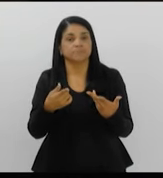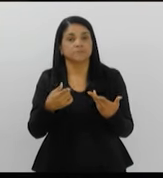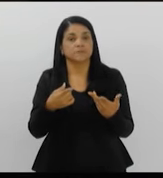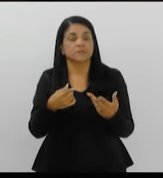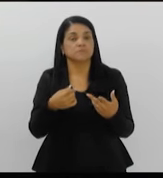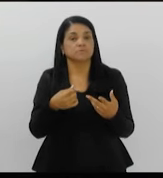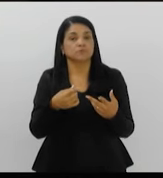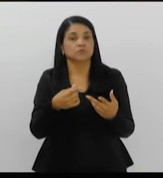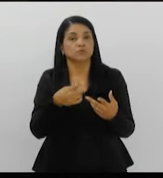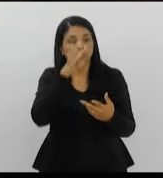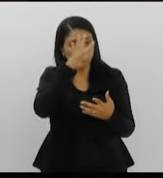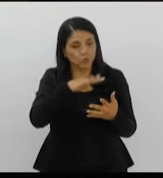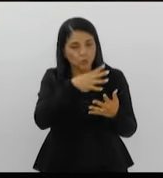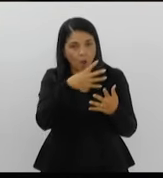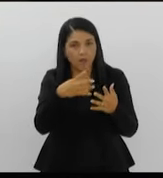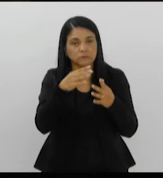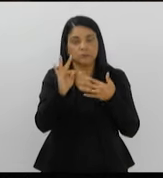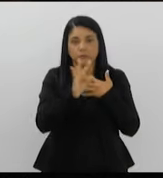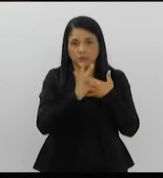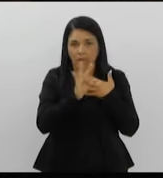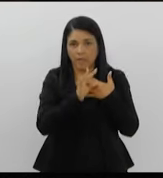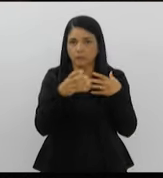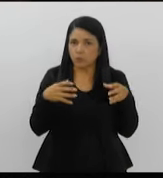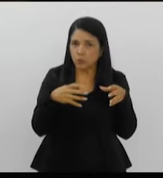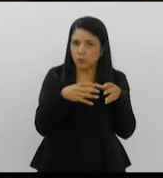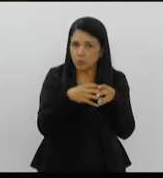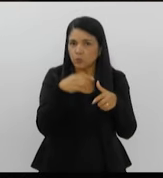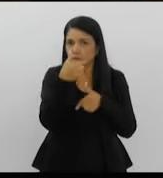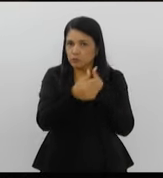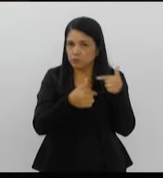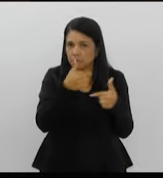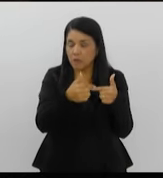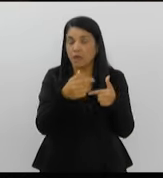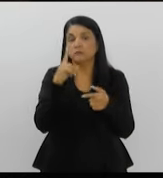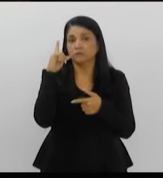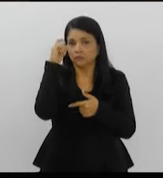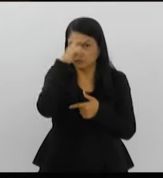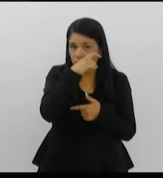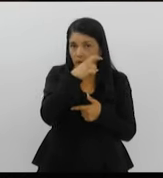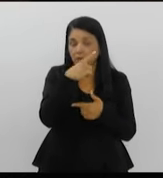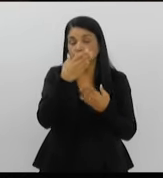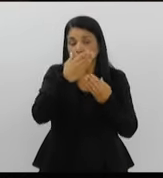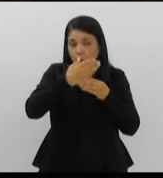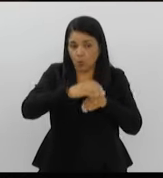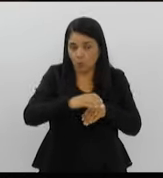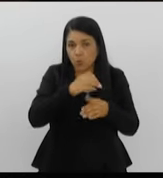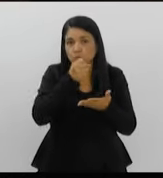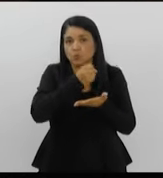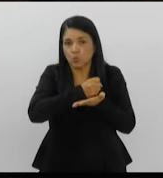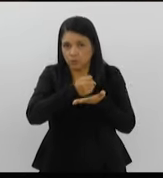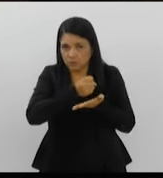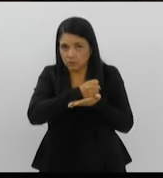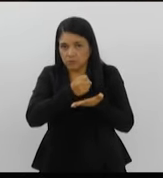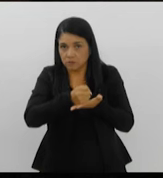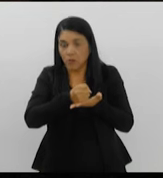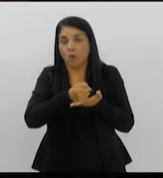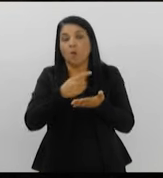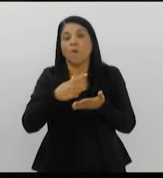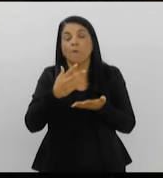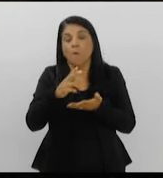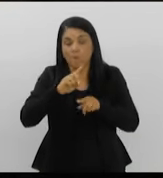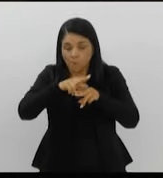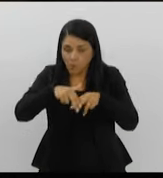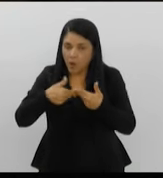reequipar seus quadros técnicos, sua equipe de trabalho. A gente tem essa dificuldade de concurso, de contratação, por conta do regime de recuperação